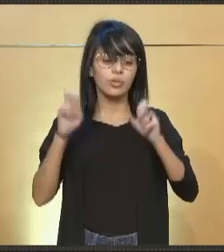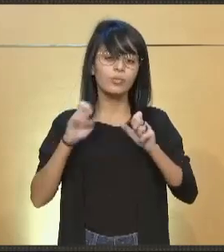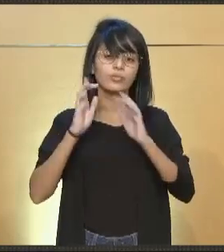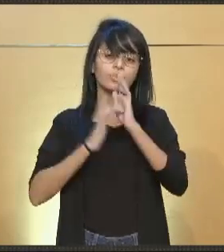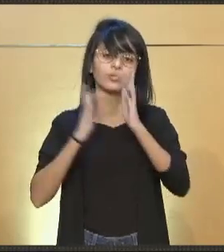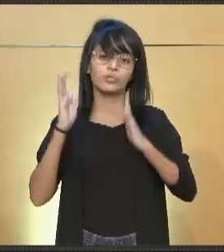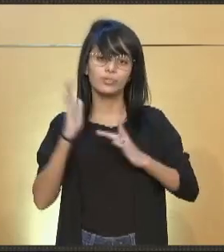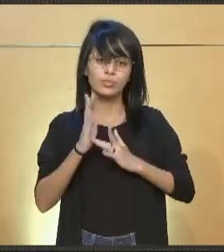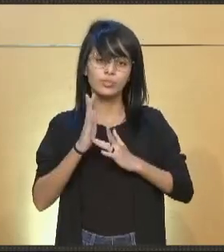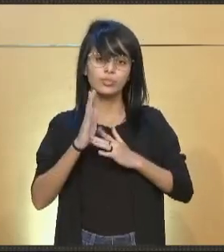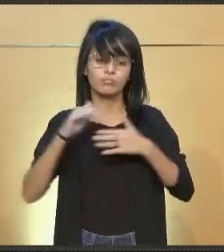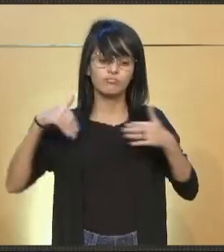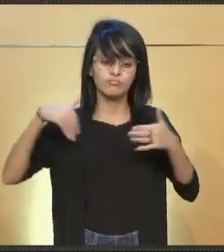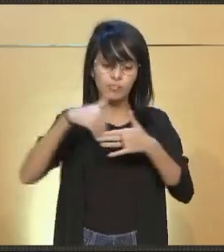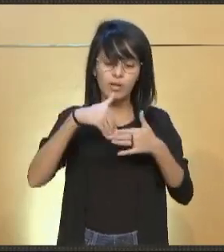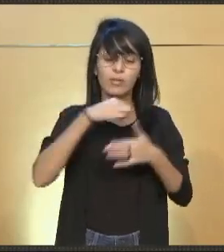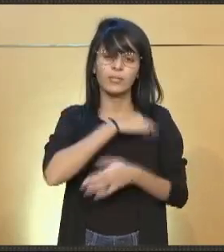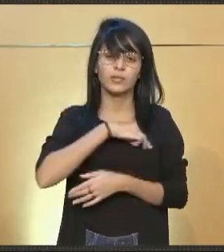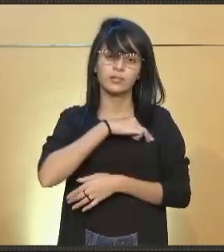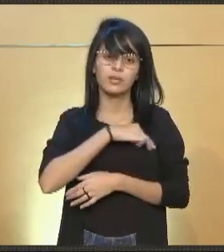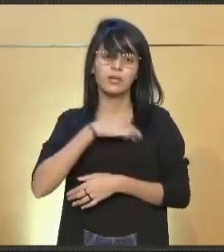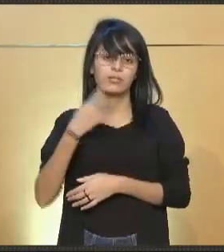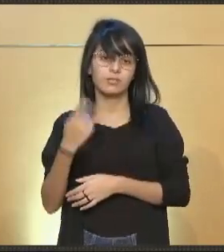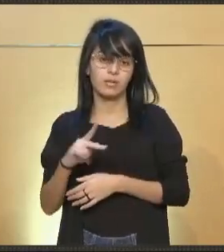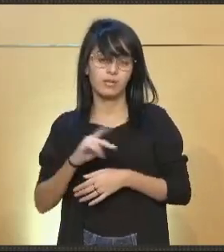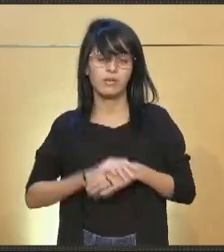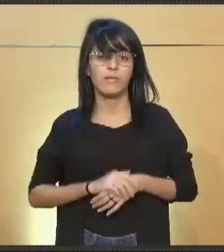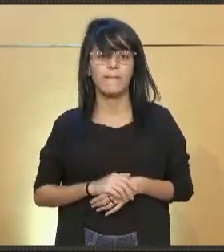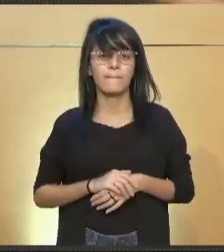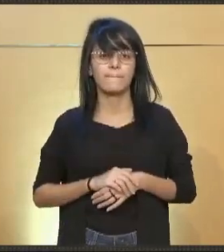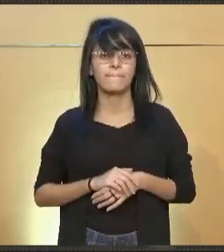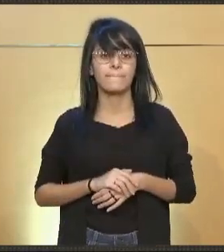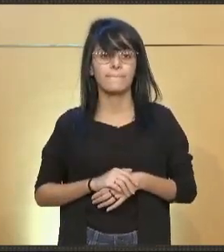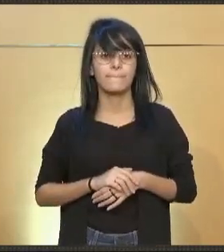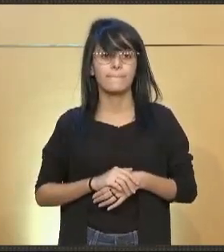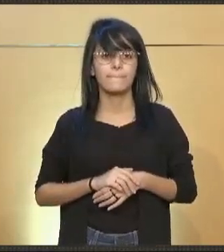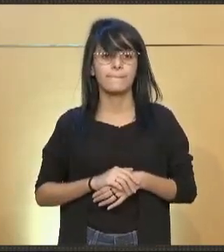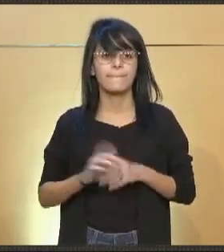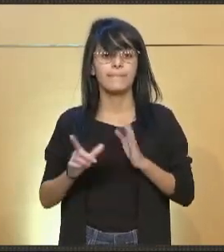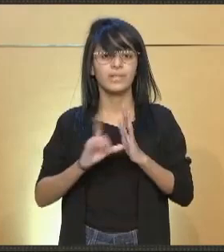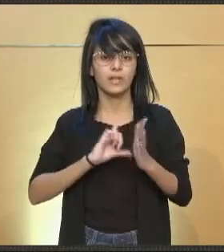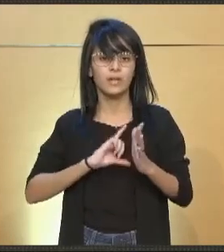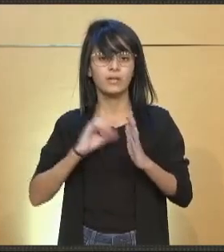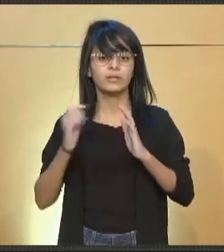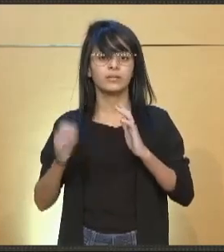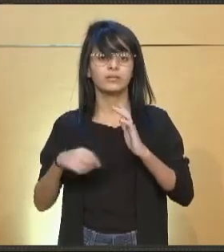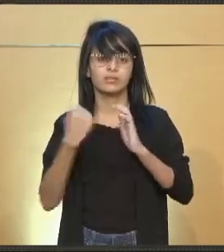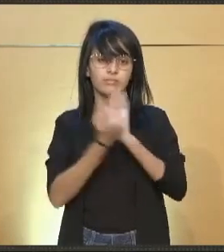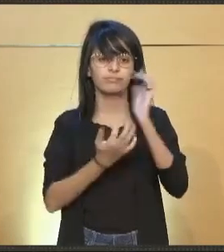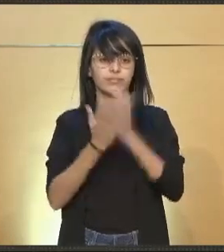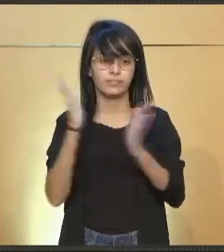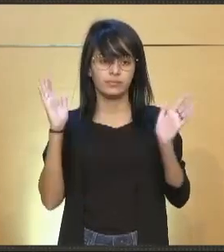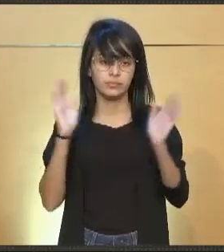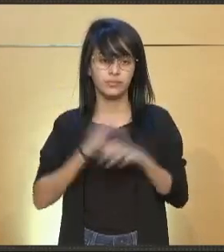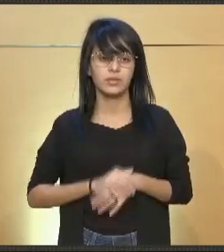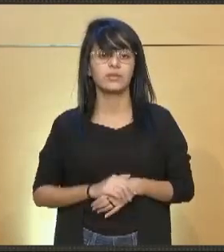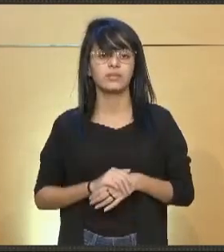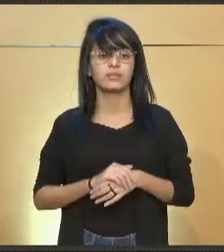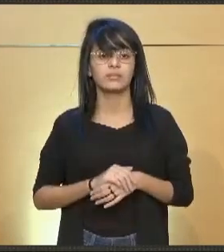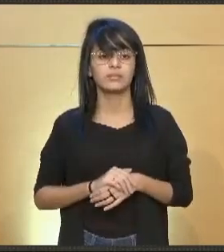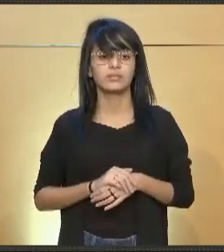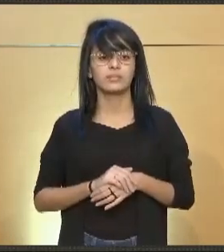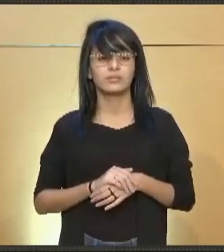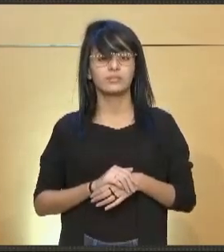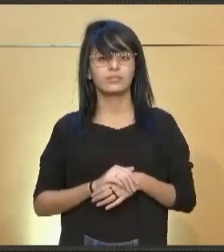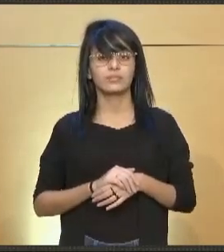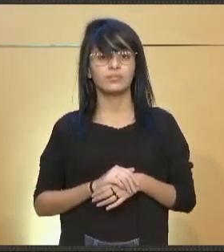final do seu ministério, nos momentos que antecedem a paixão. Lucas 12, 27, ele fala algo bem